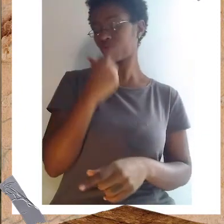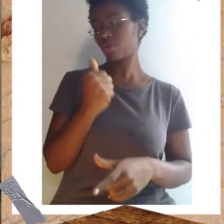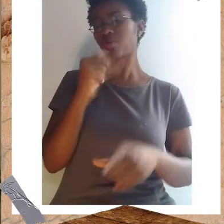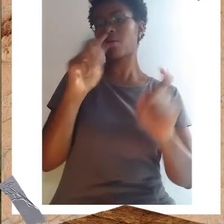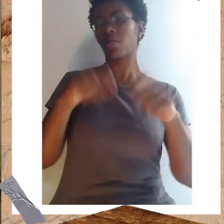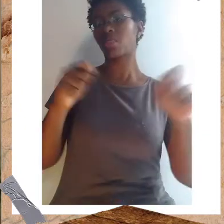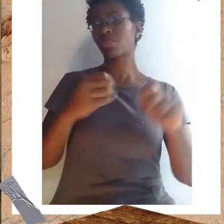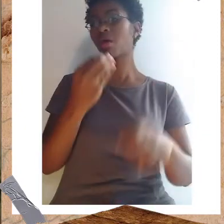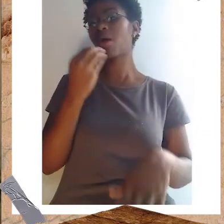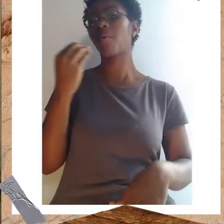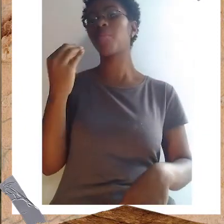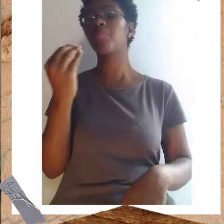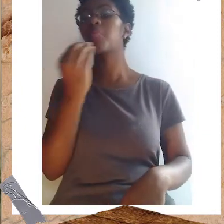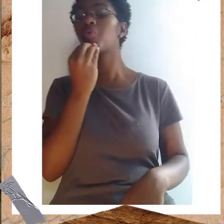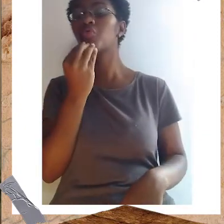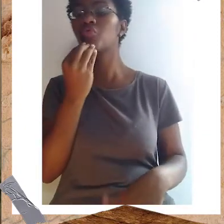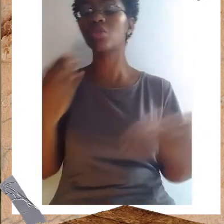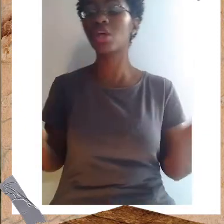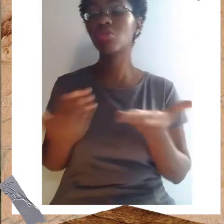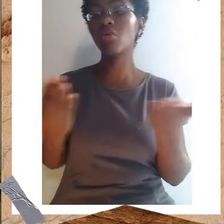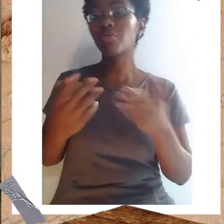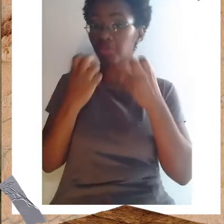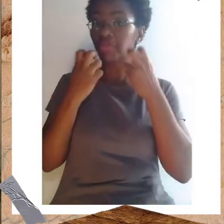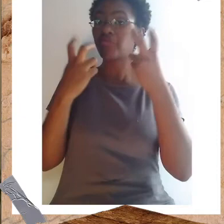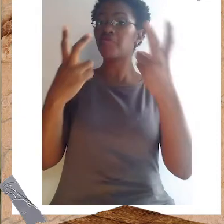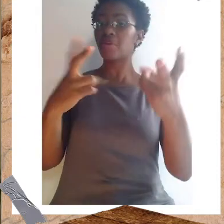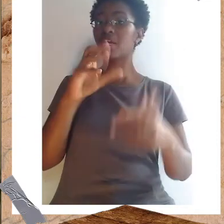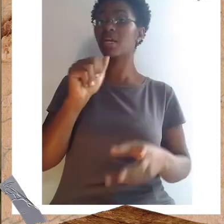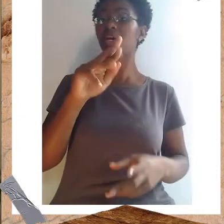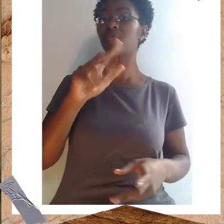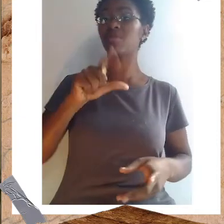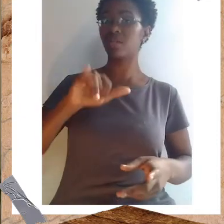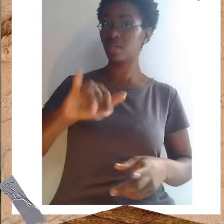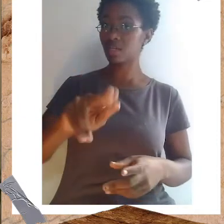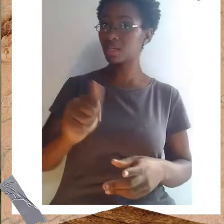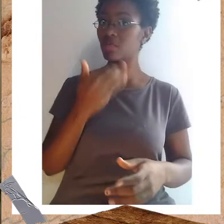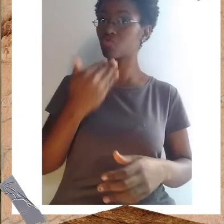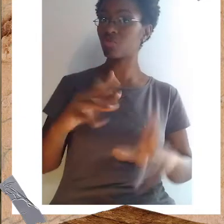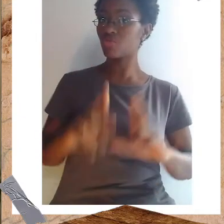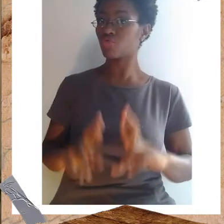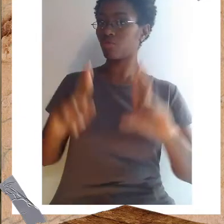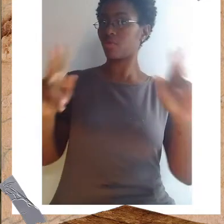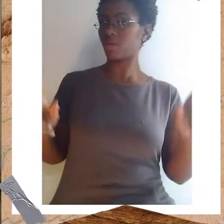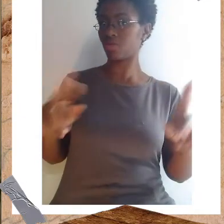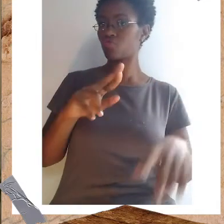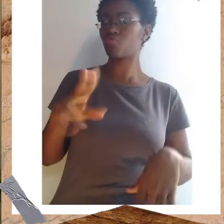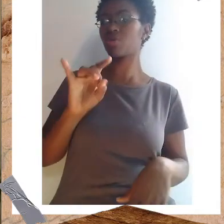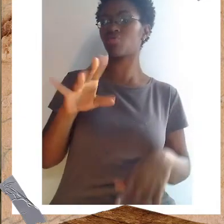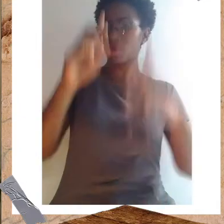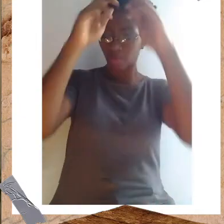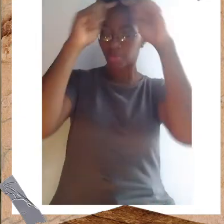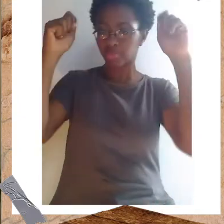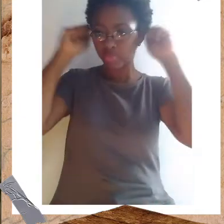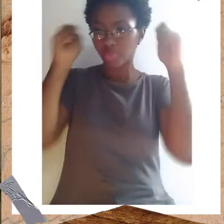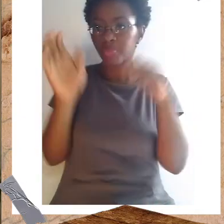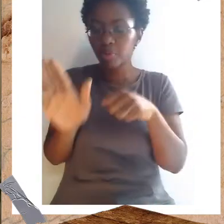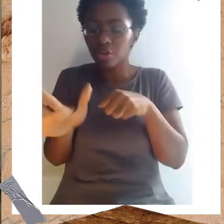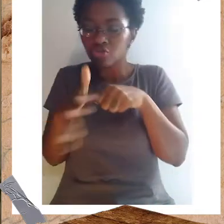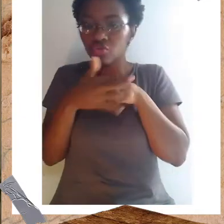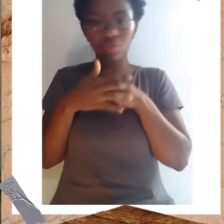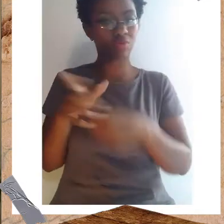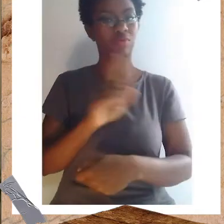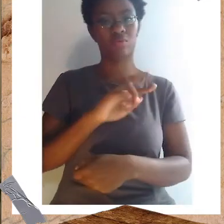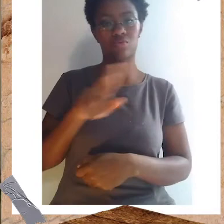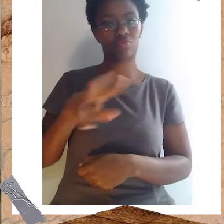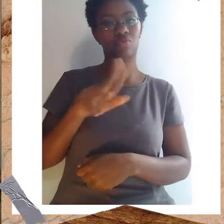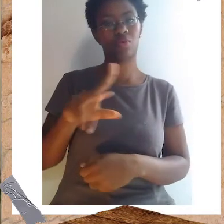mostrar concretamente uma das possibilidades, né, de lermos Carolina para além da chave dos estereótipos que foram